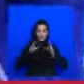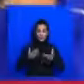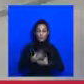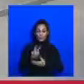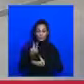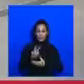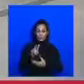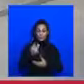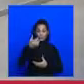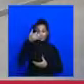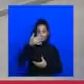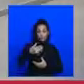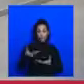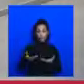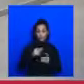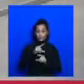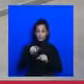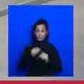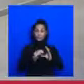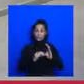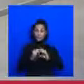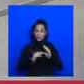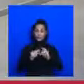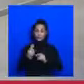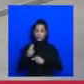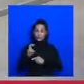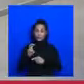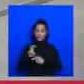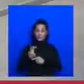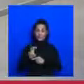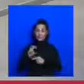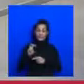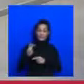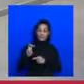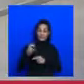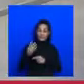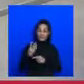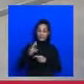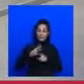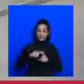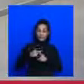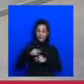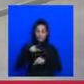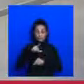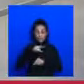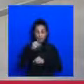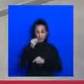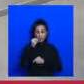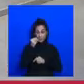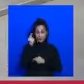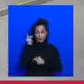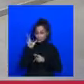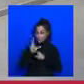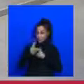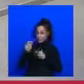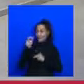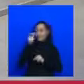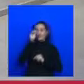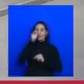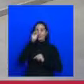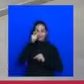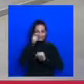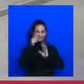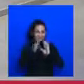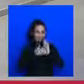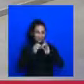2. Hoje o sorteio do concurso 2554 da dupla cena. Você ainda tem chances. Fique de olho na